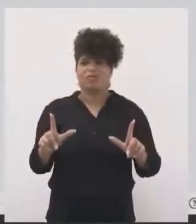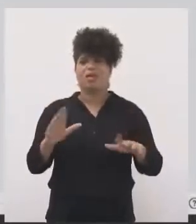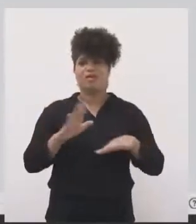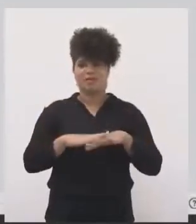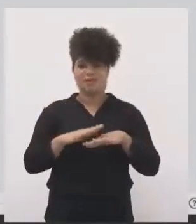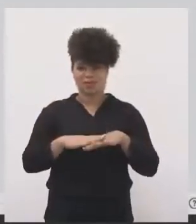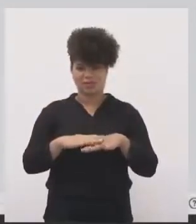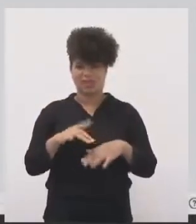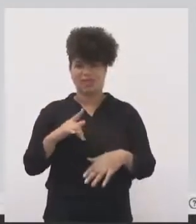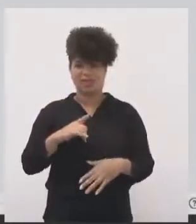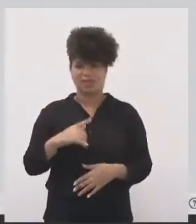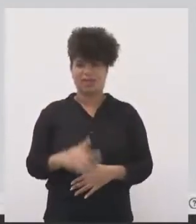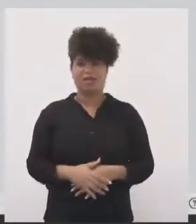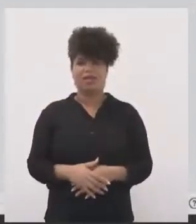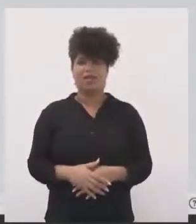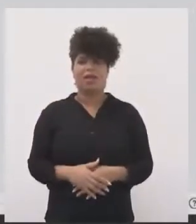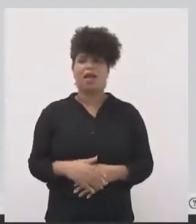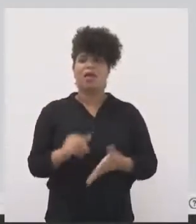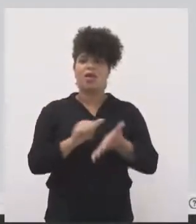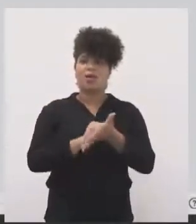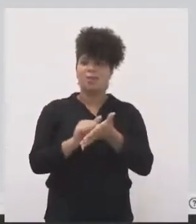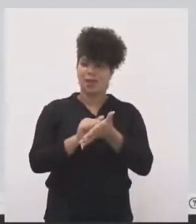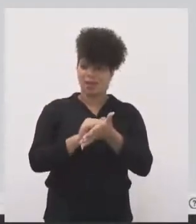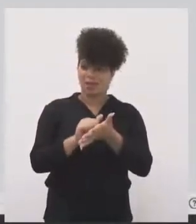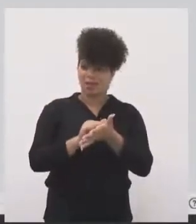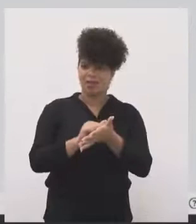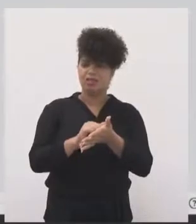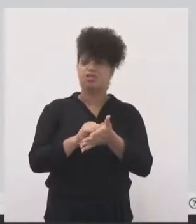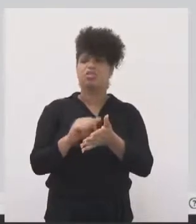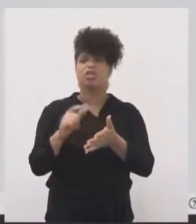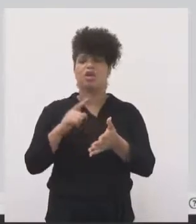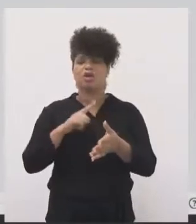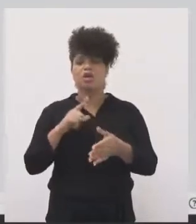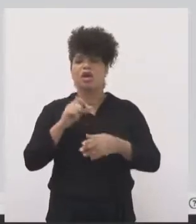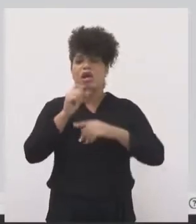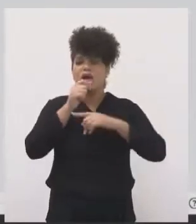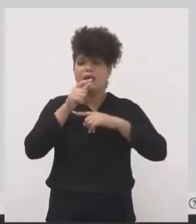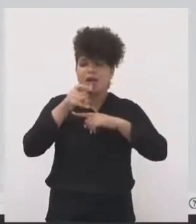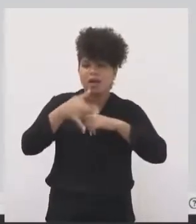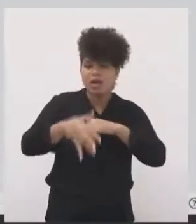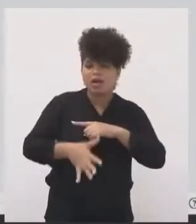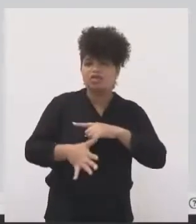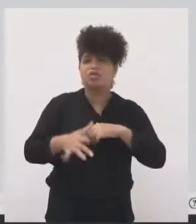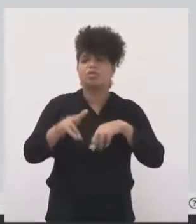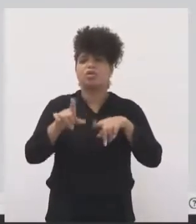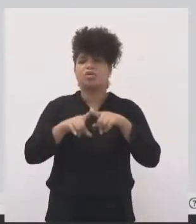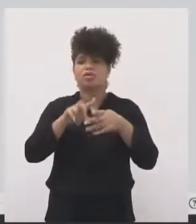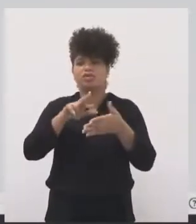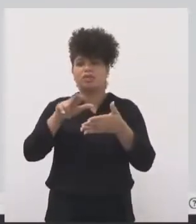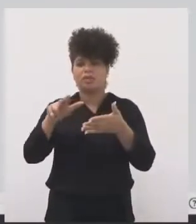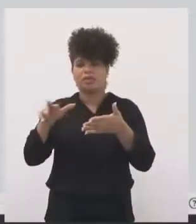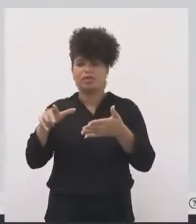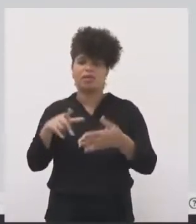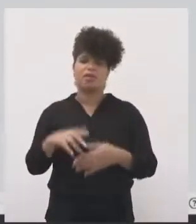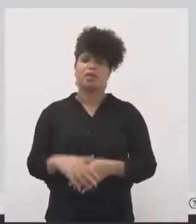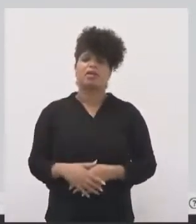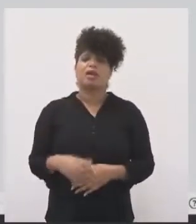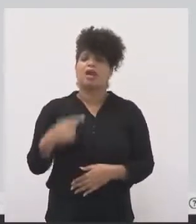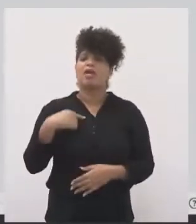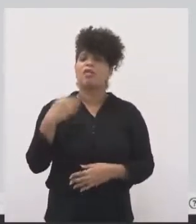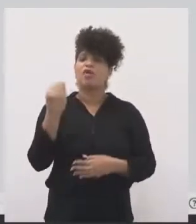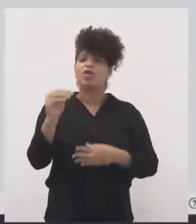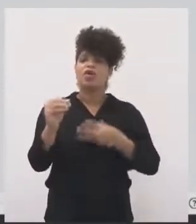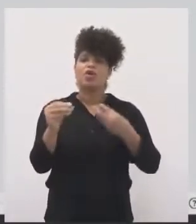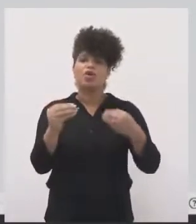aquela página, apaguei os meus dinossauros, apaguei a minha cachoeira, apaguei os elementos e fui